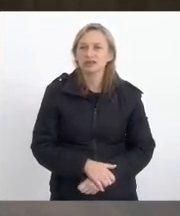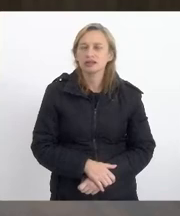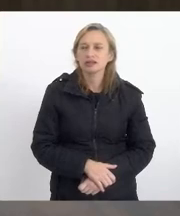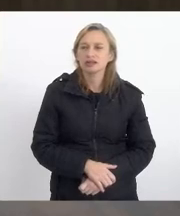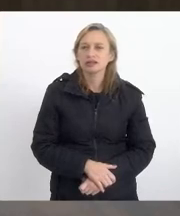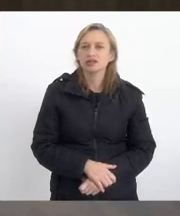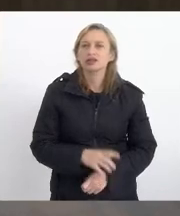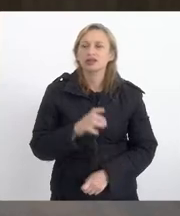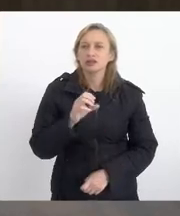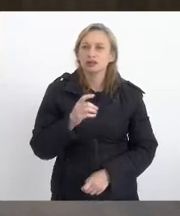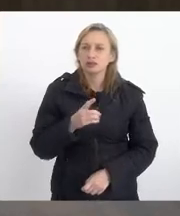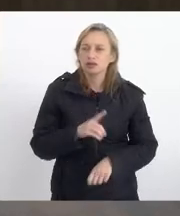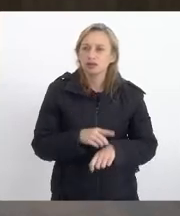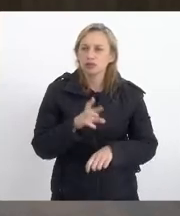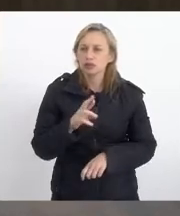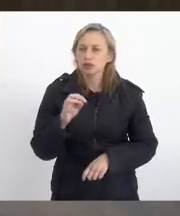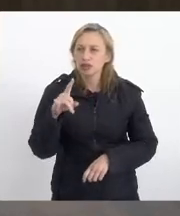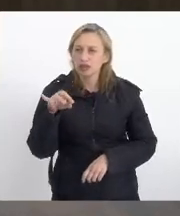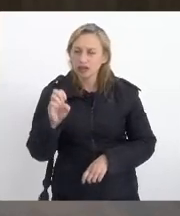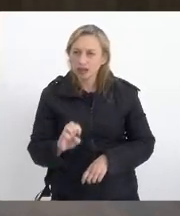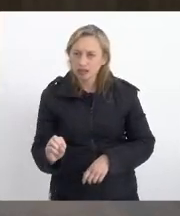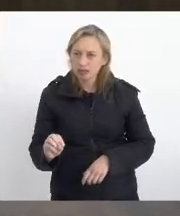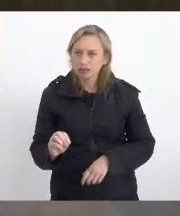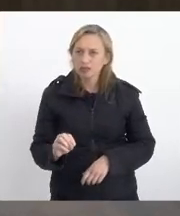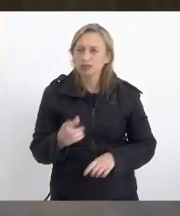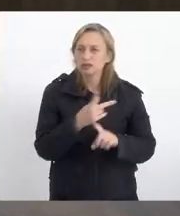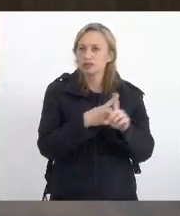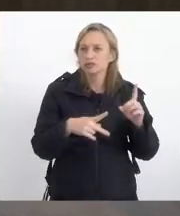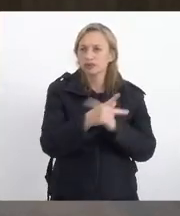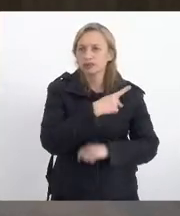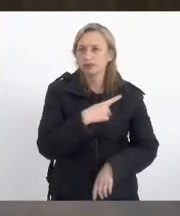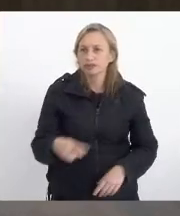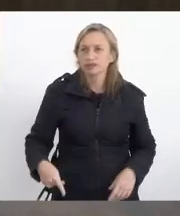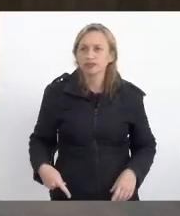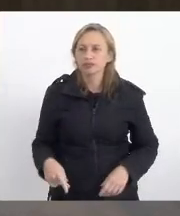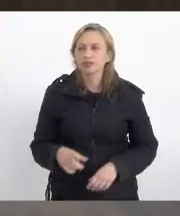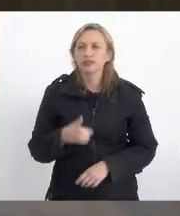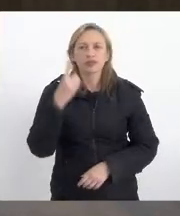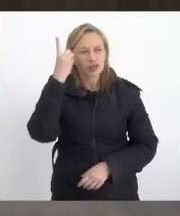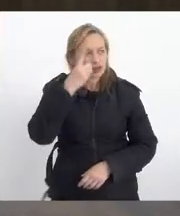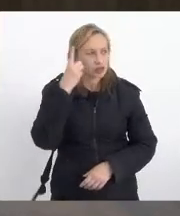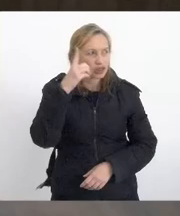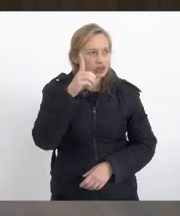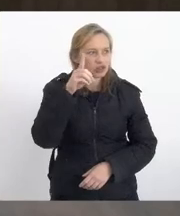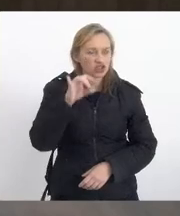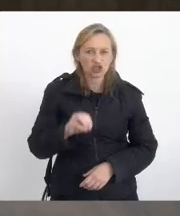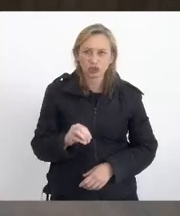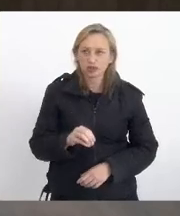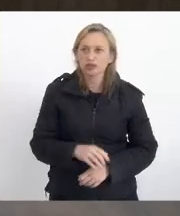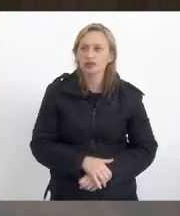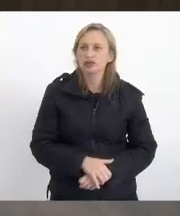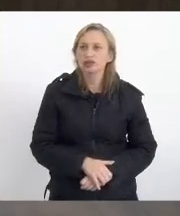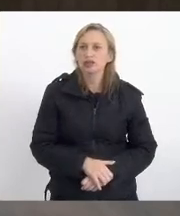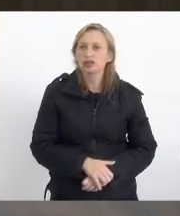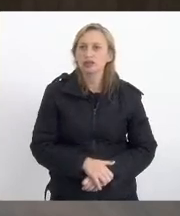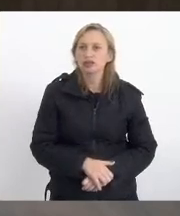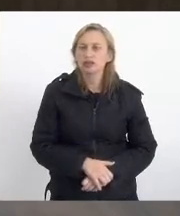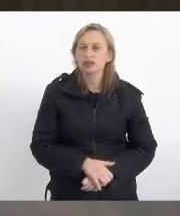Aureliano, presidente do Rio Previdência, deputado Dino.